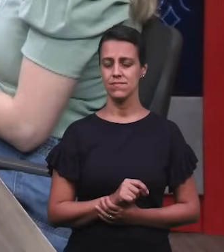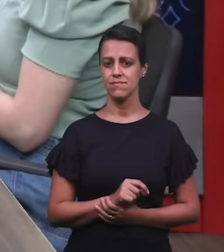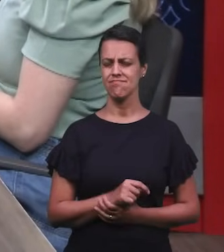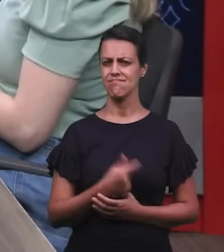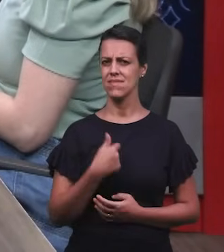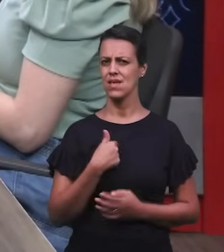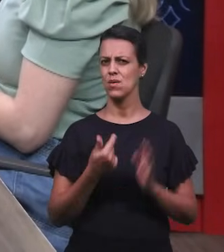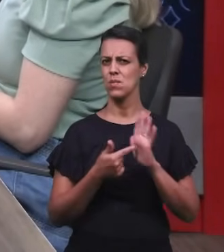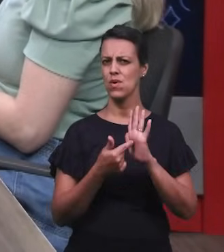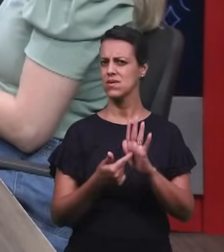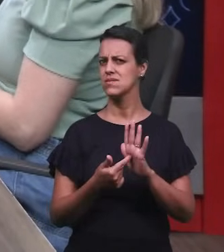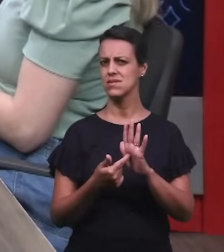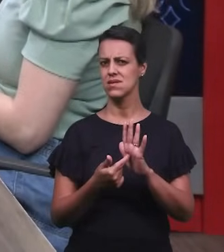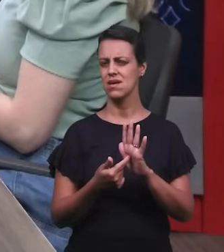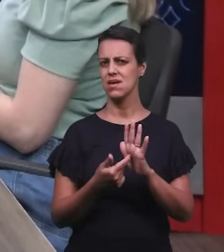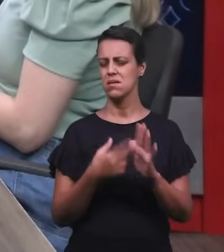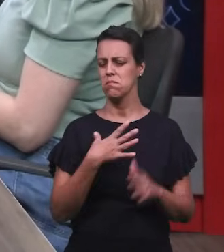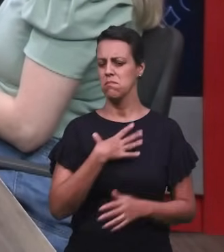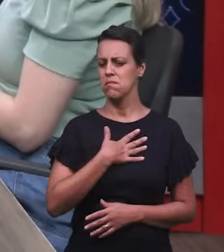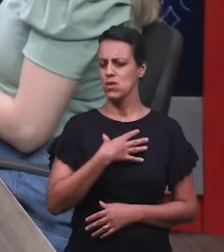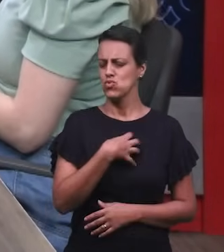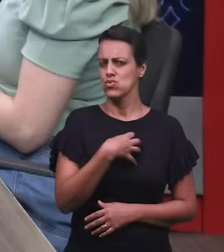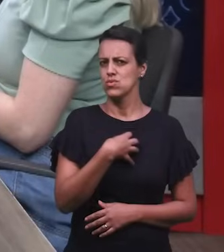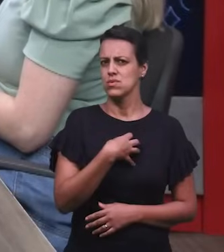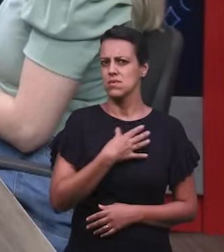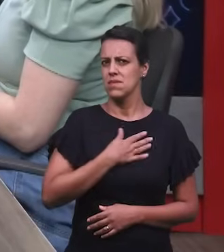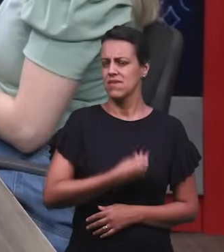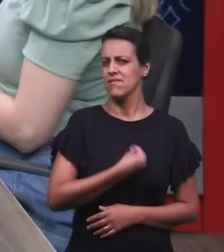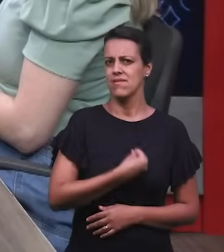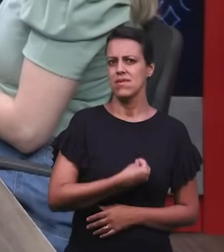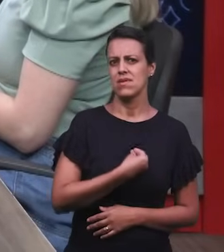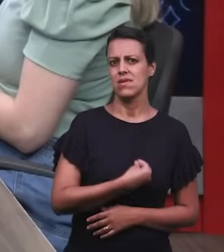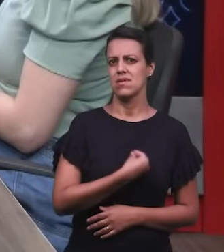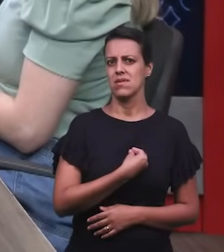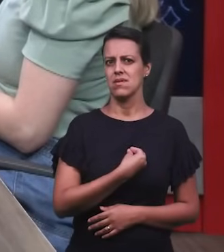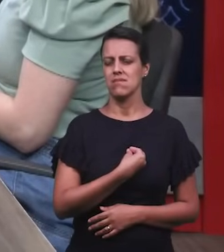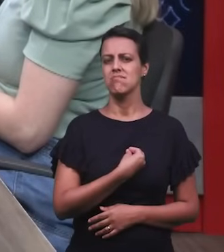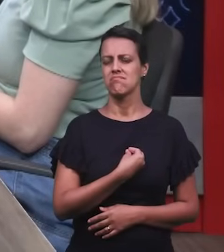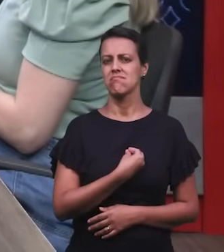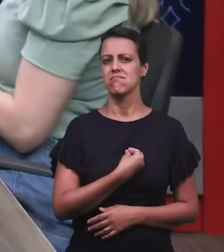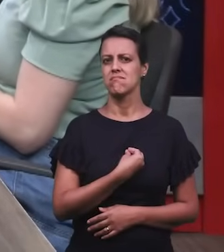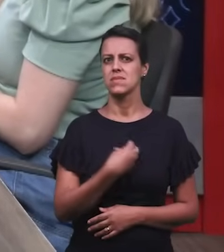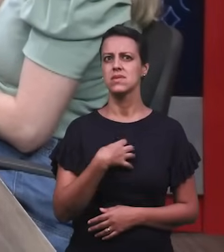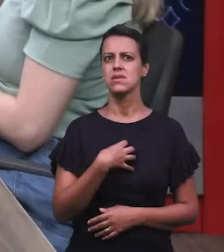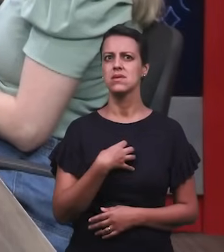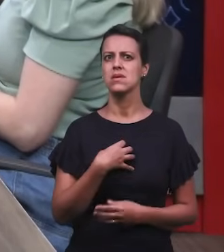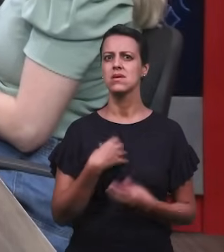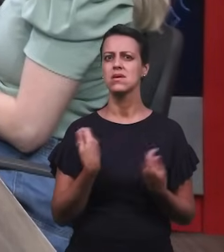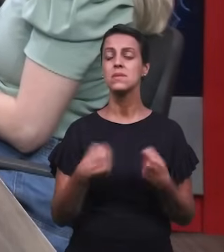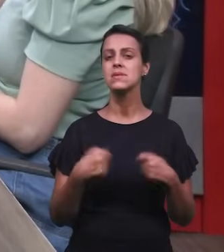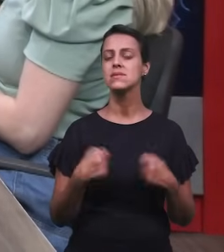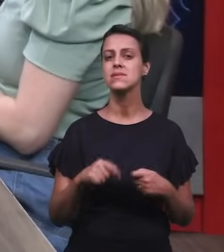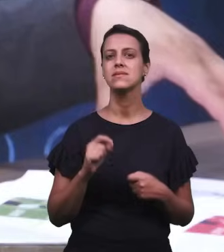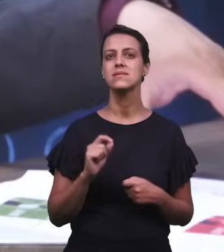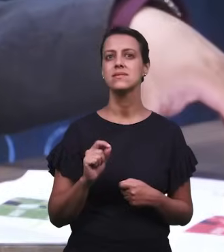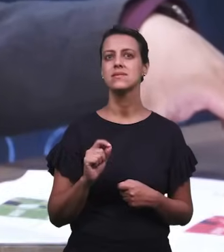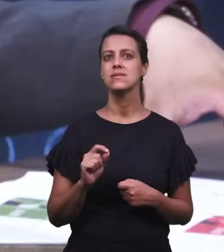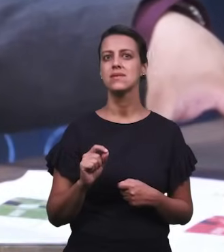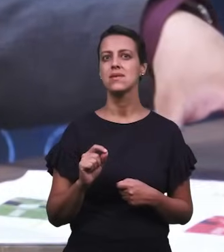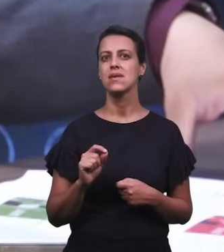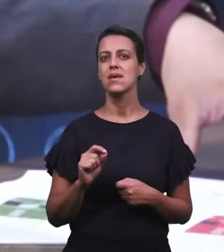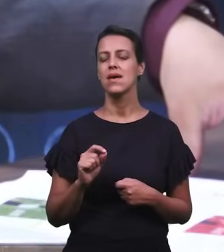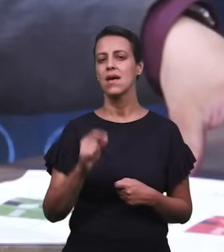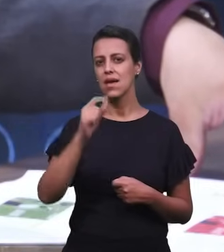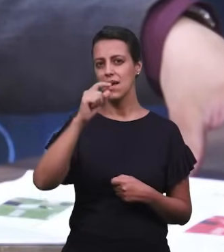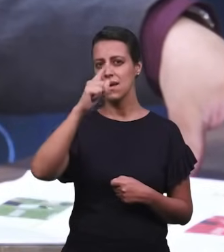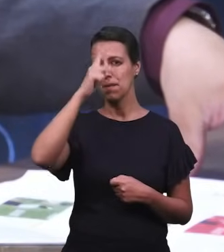identificar esse temperamento, por exemplo, na minha vida, ou quem está assistindo, identificar esse temperamento na sua própria vida, ele necessita, doutora, de um